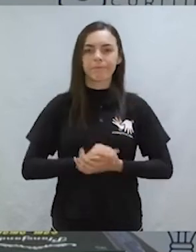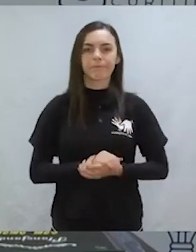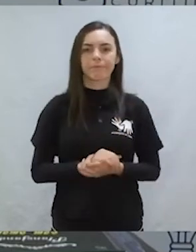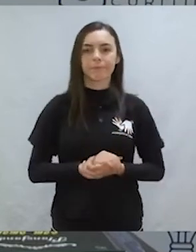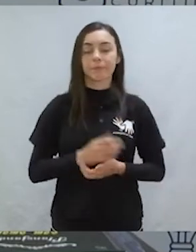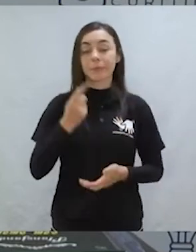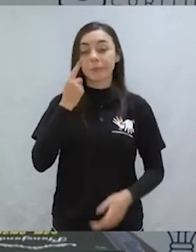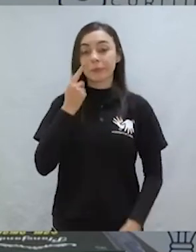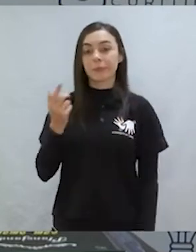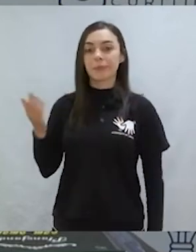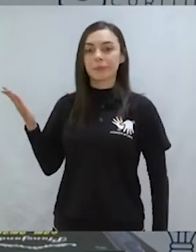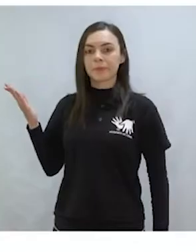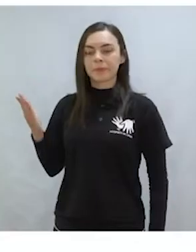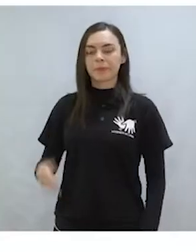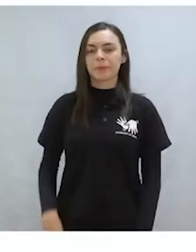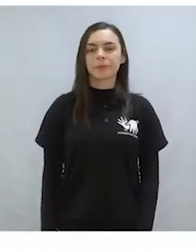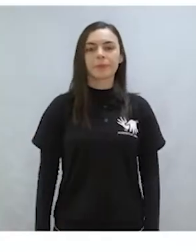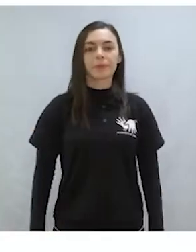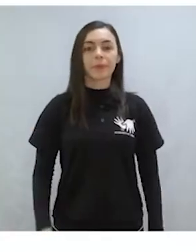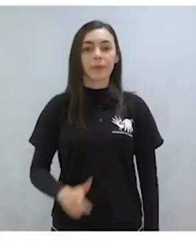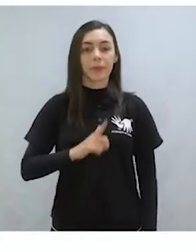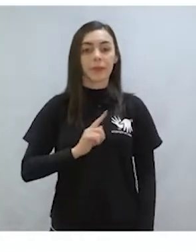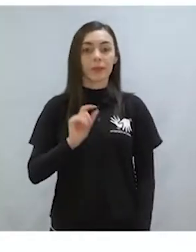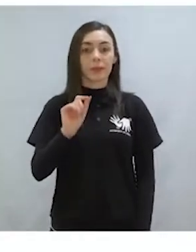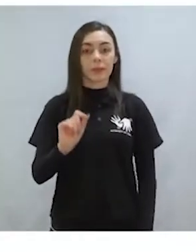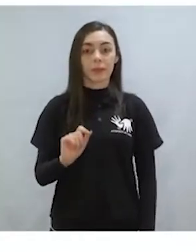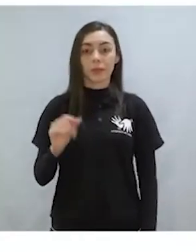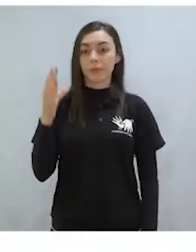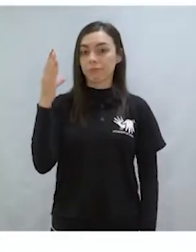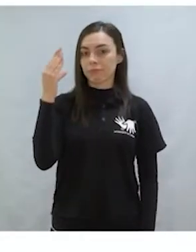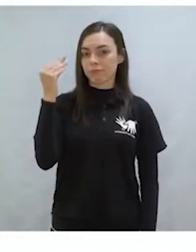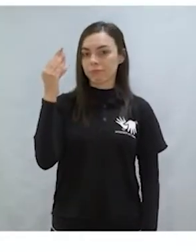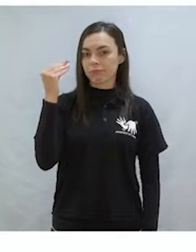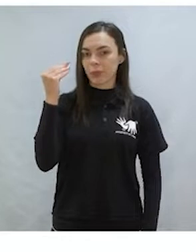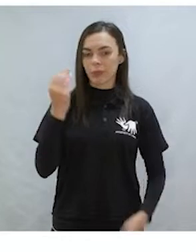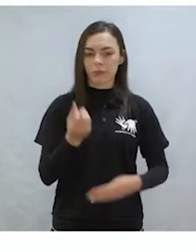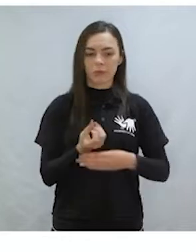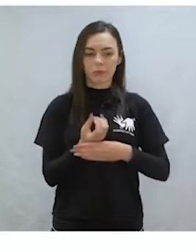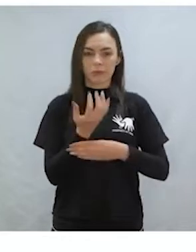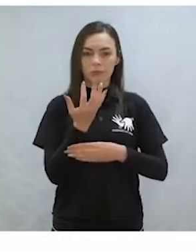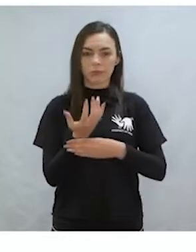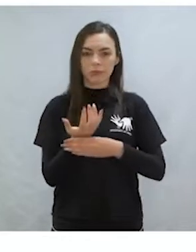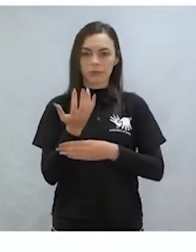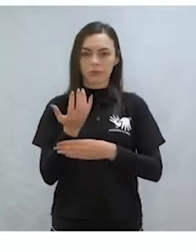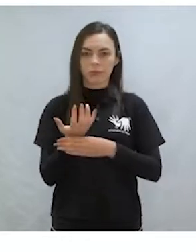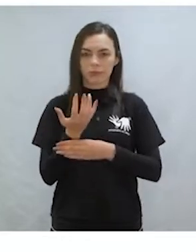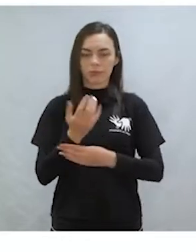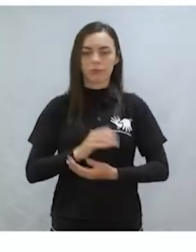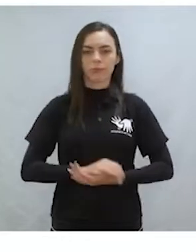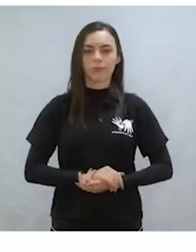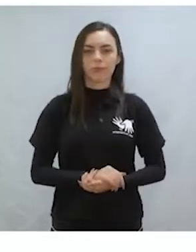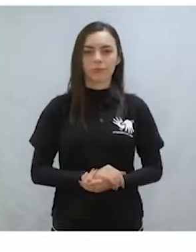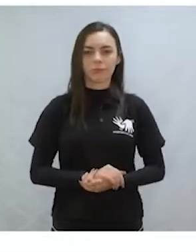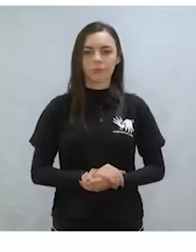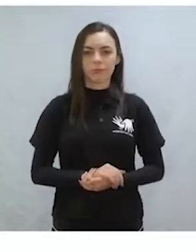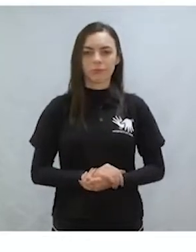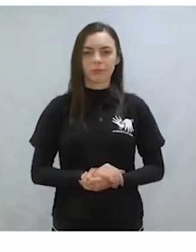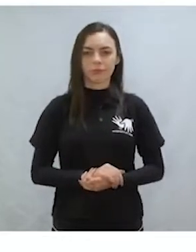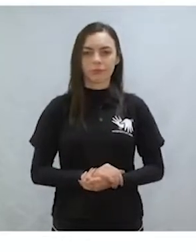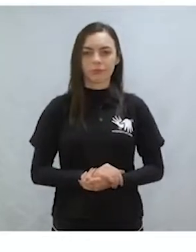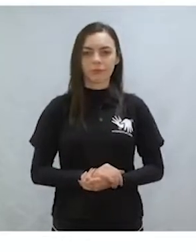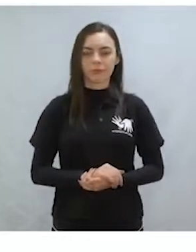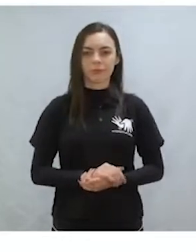lugar? Olhem lá, nós temos aqui a foto de uma